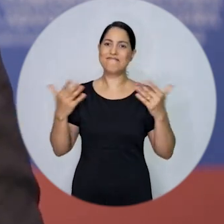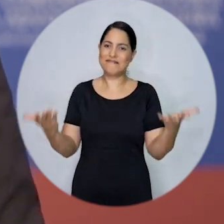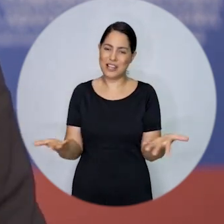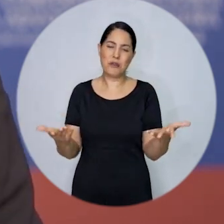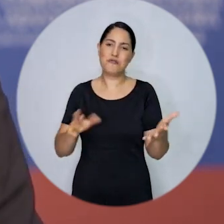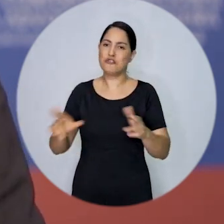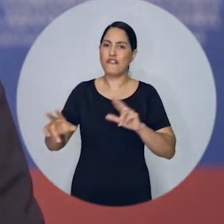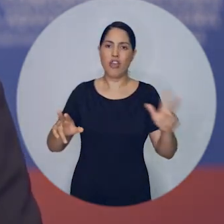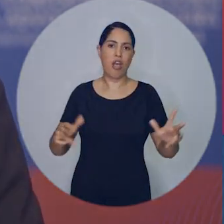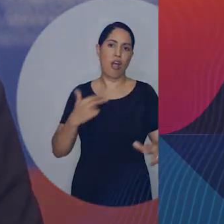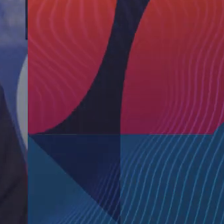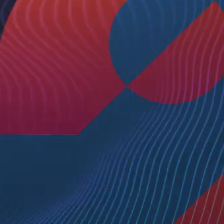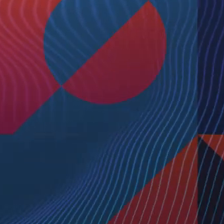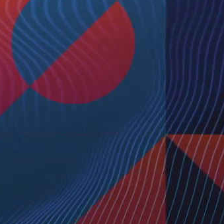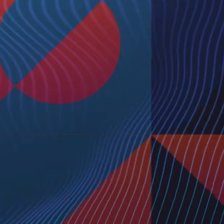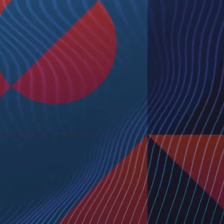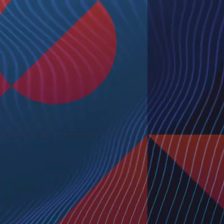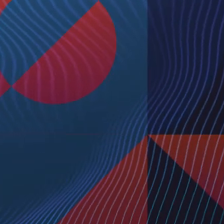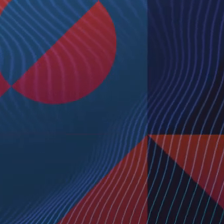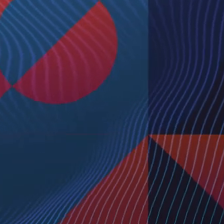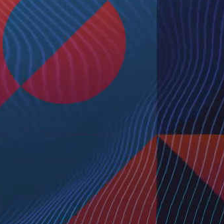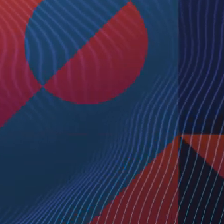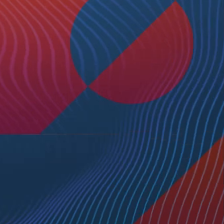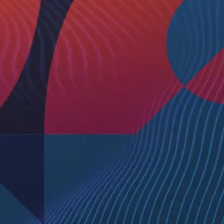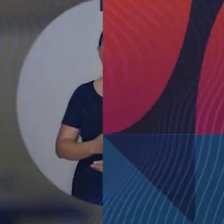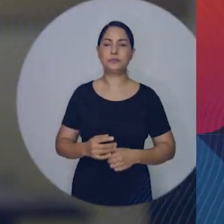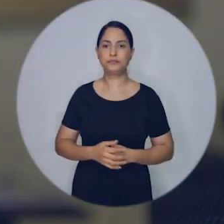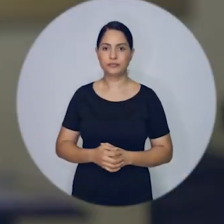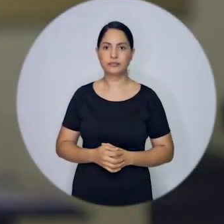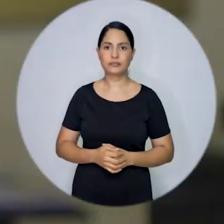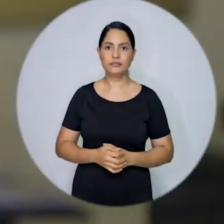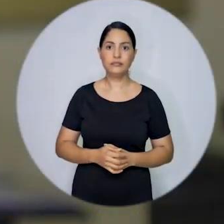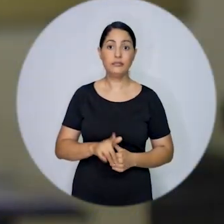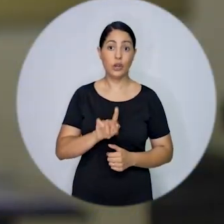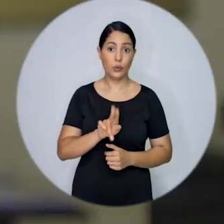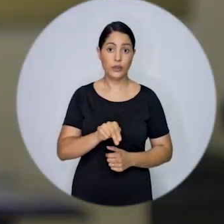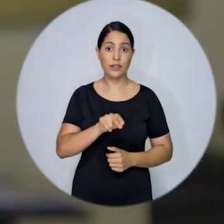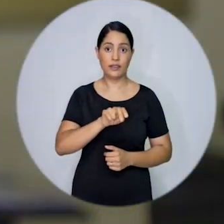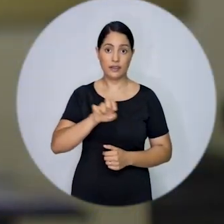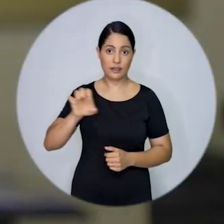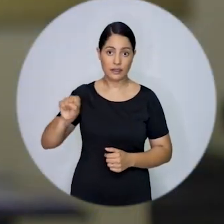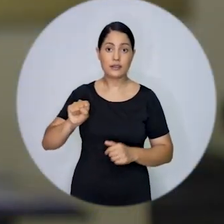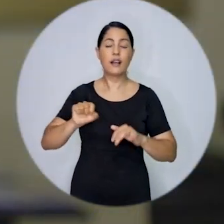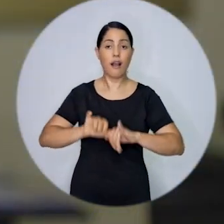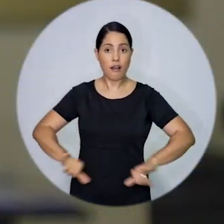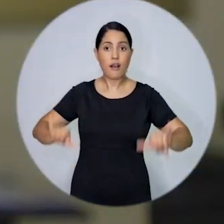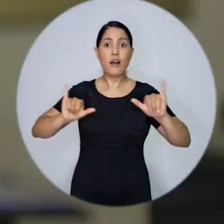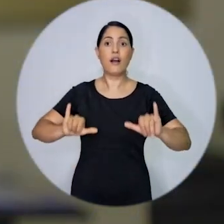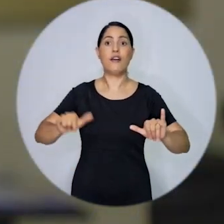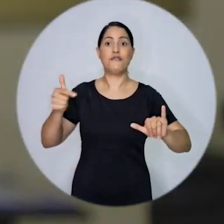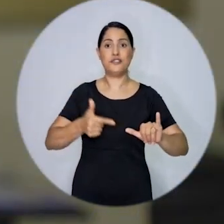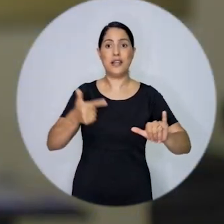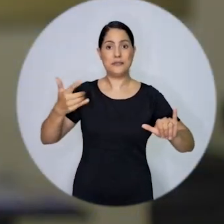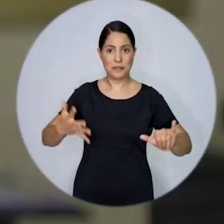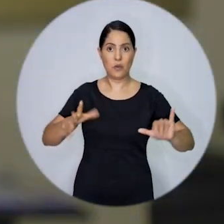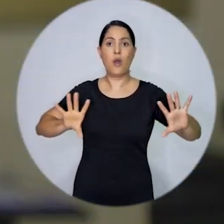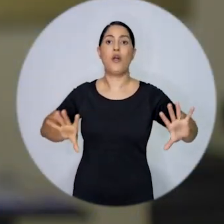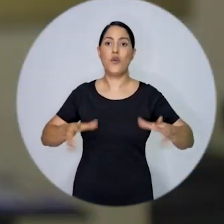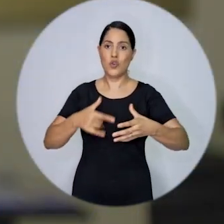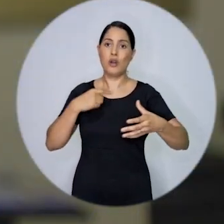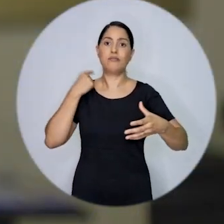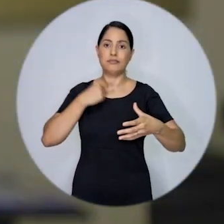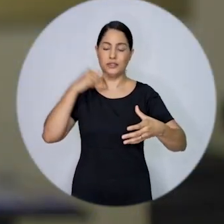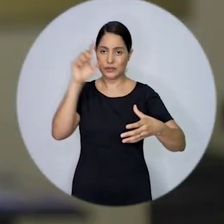e não cabe, portanto, qualquer tipo de diferença. O Guinness World Records confirmou a 24ª Conferência Nacional